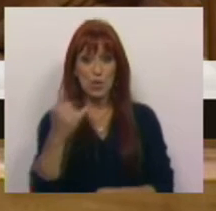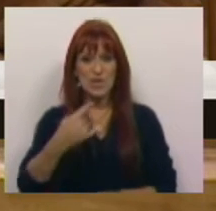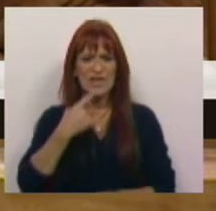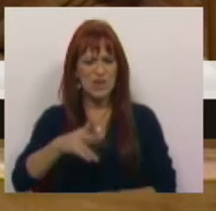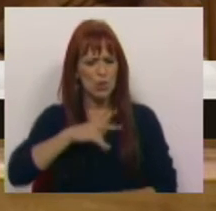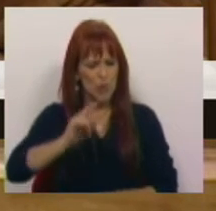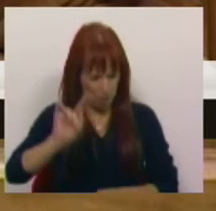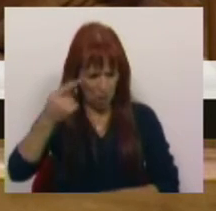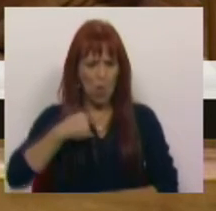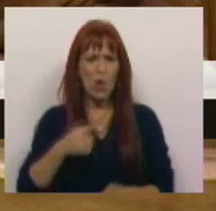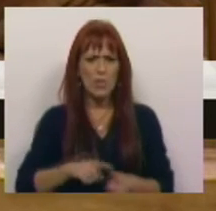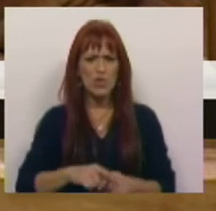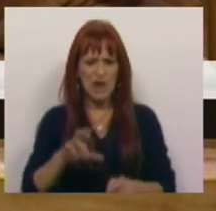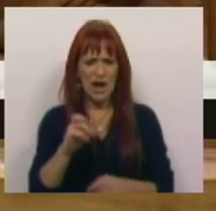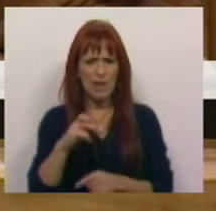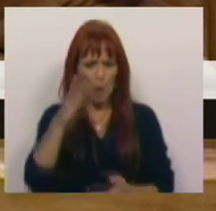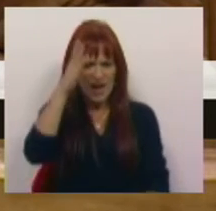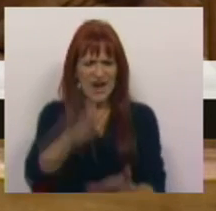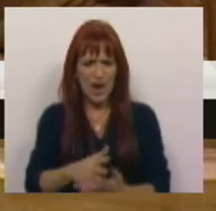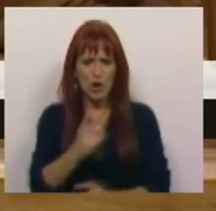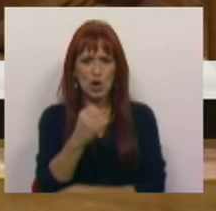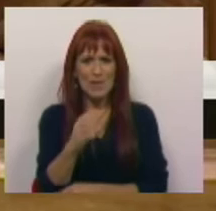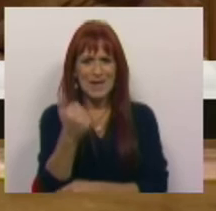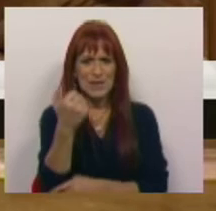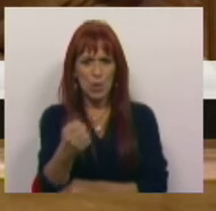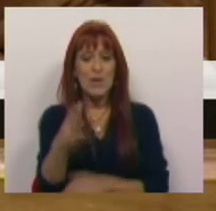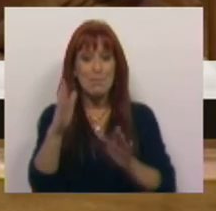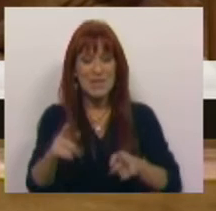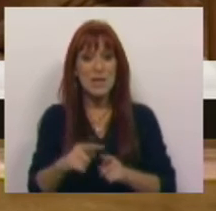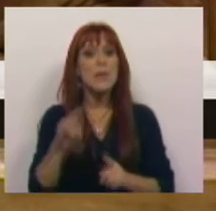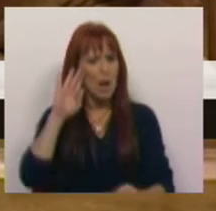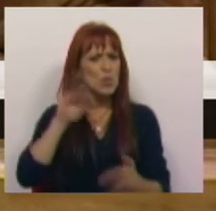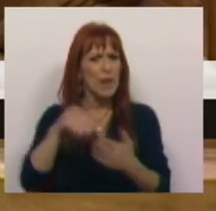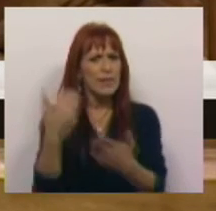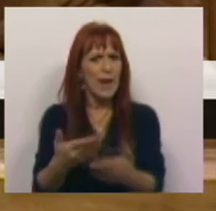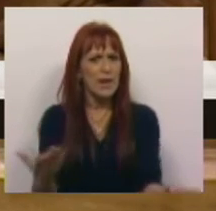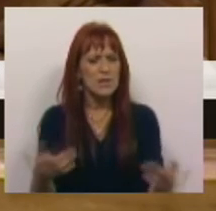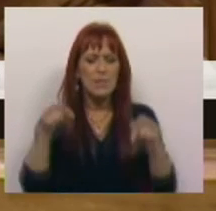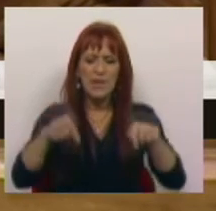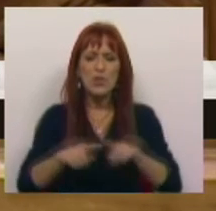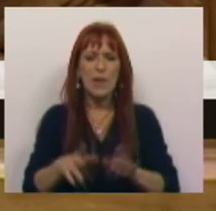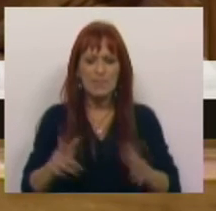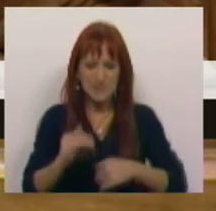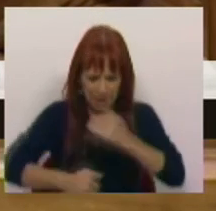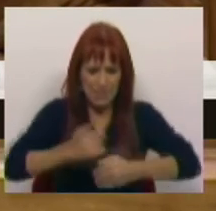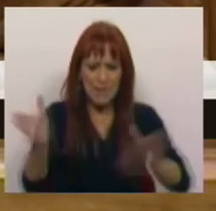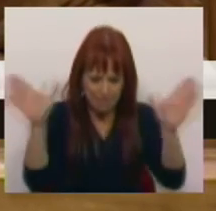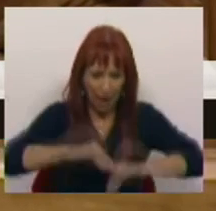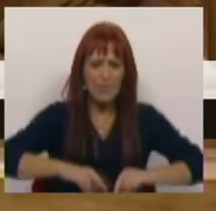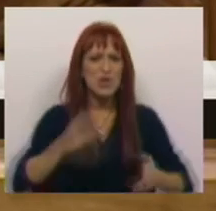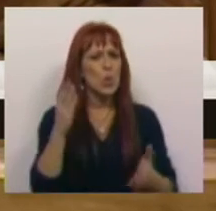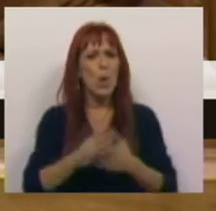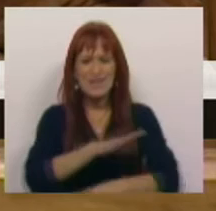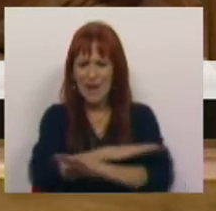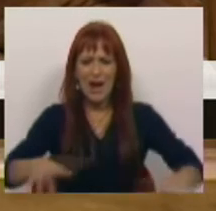afirmando que Portugal deverá ser carbono neutro em 2050, tem que ter consequência. Para isso, precisamos de avançar mais, não